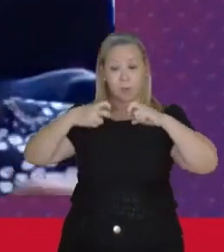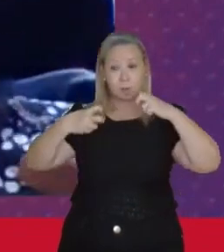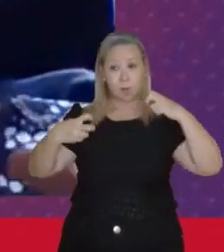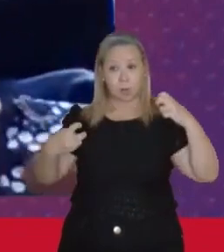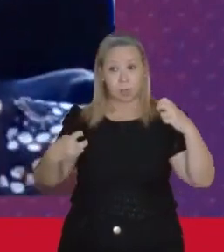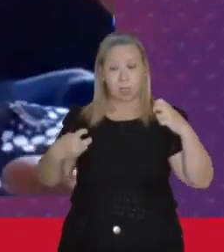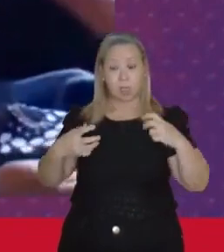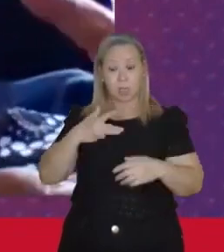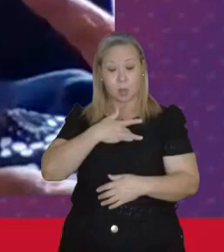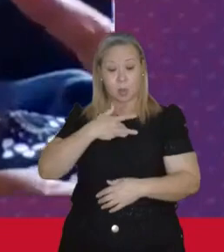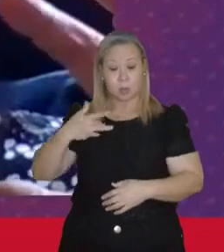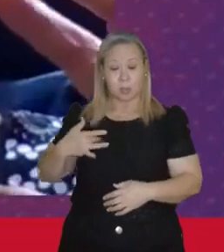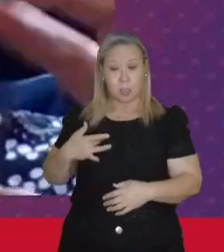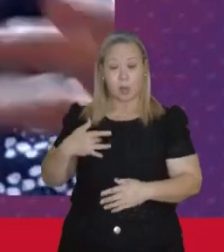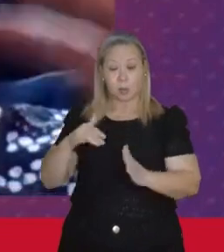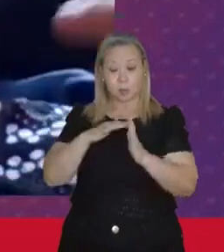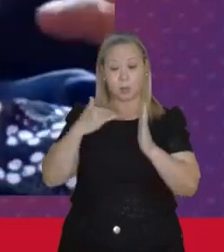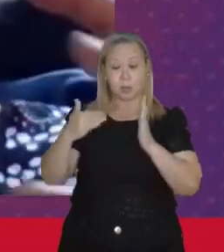Saúde integral da mulher